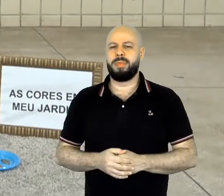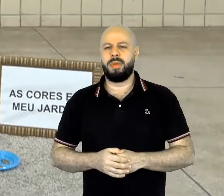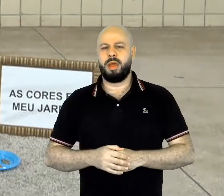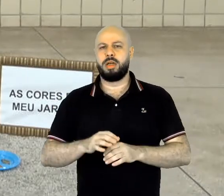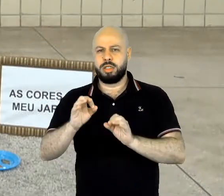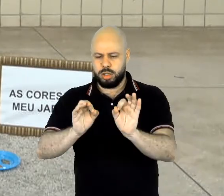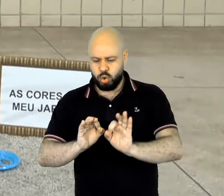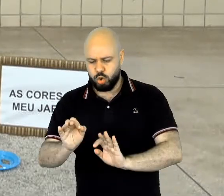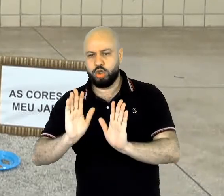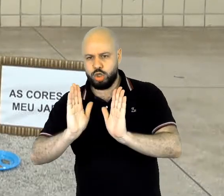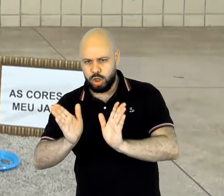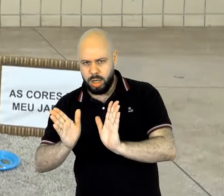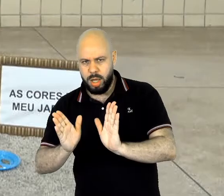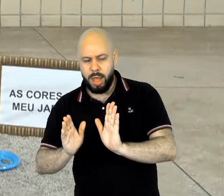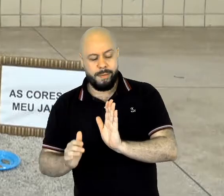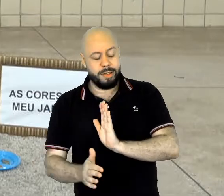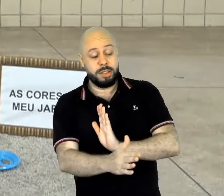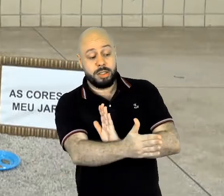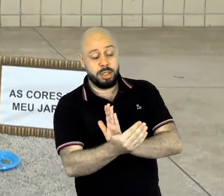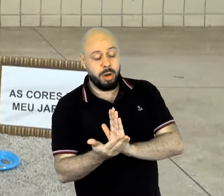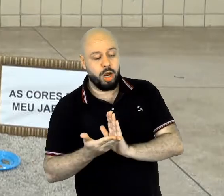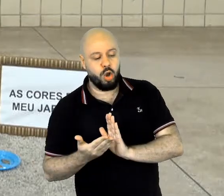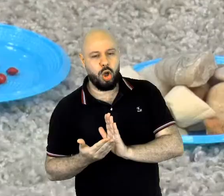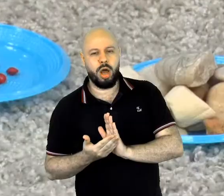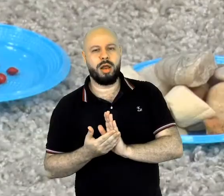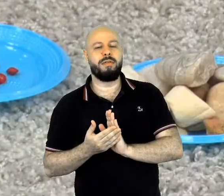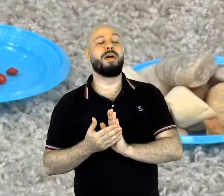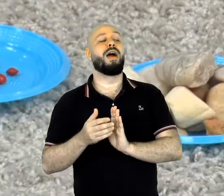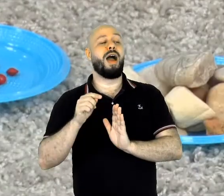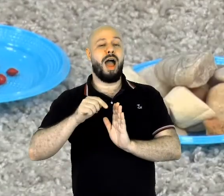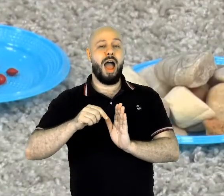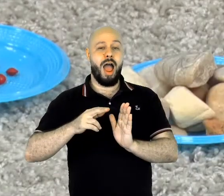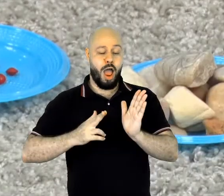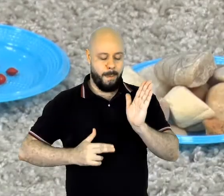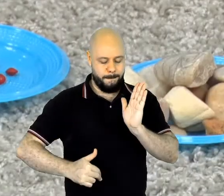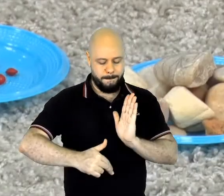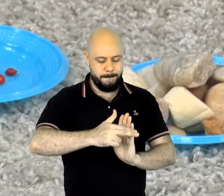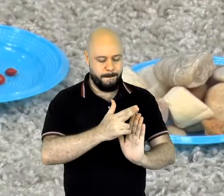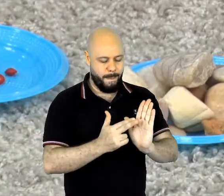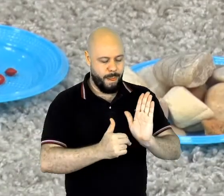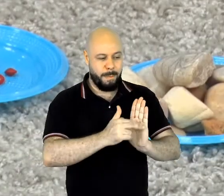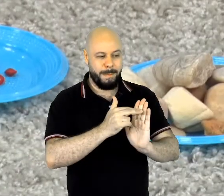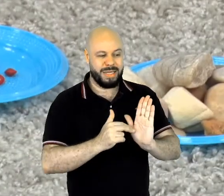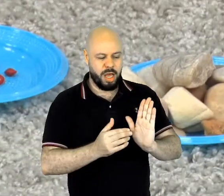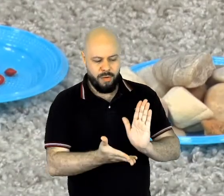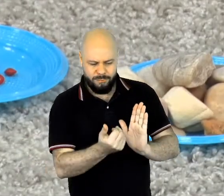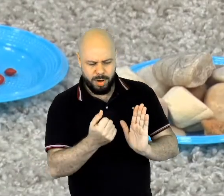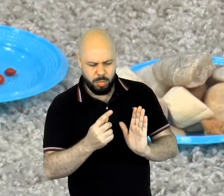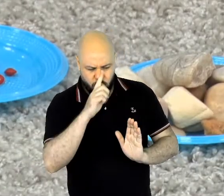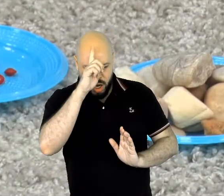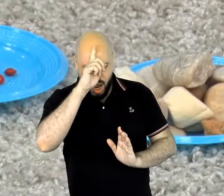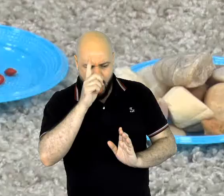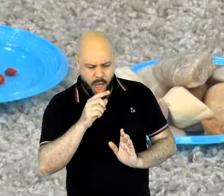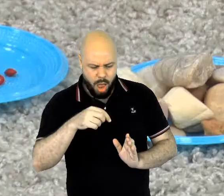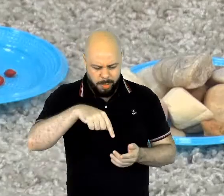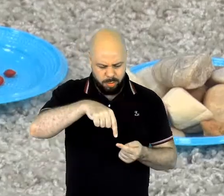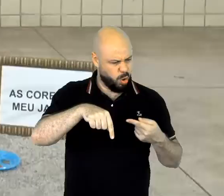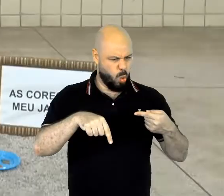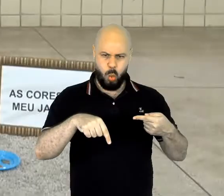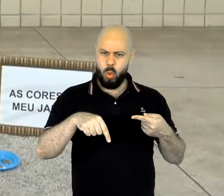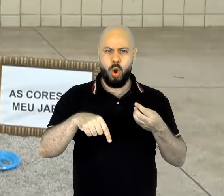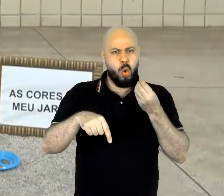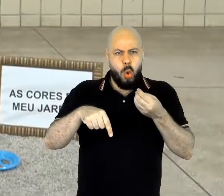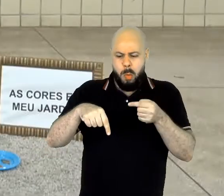sua criança e vai falar para ela que vocês vão fazer um lindo pincel para vocês pintarem junto. Aí você fala, mas como eu vou fazer